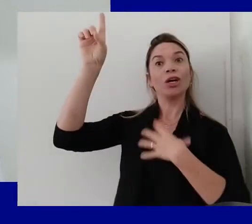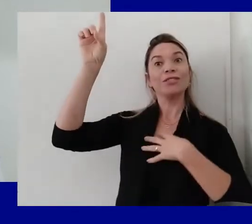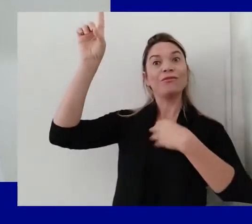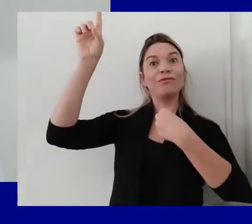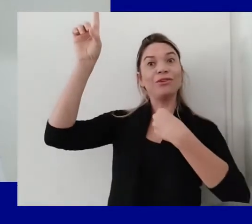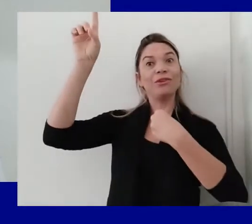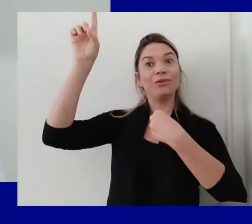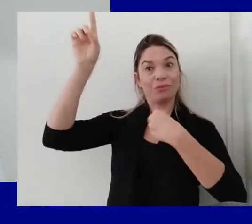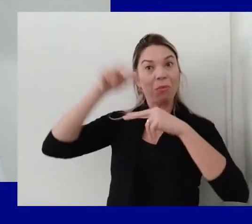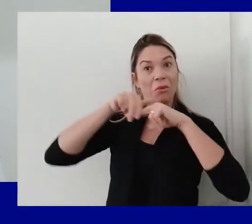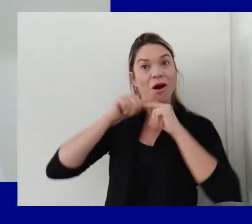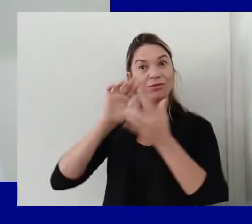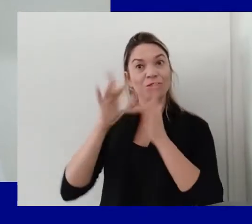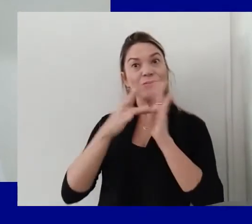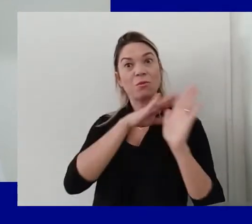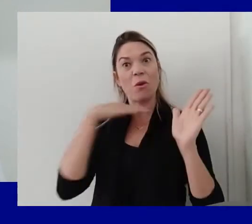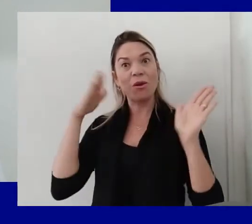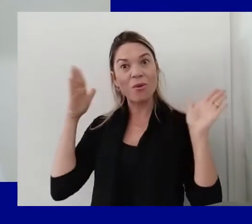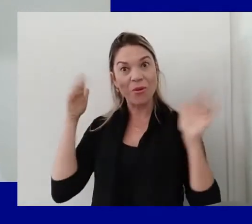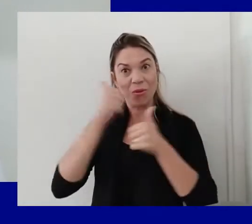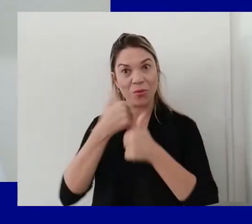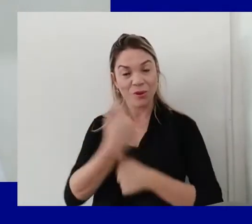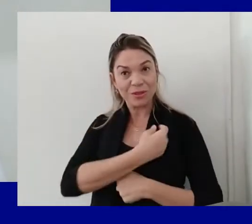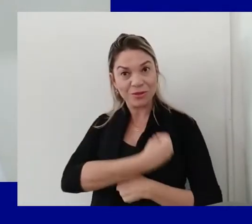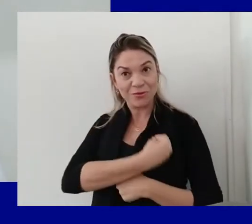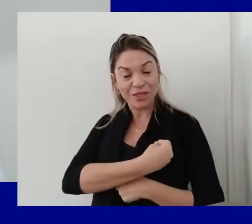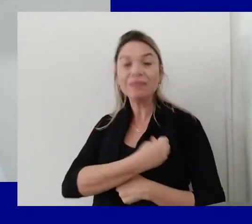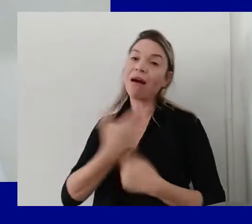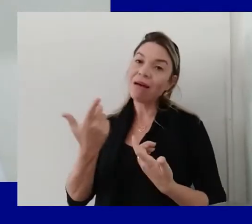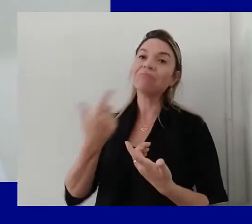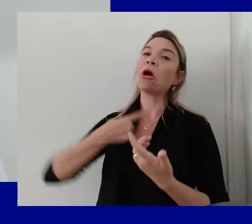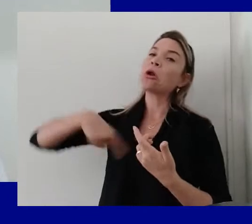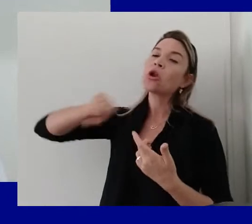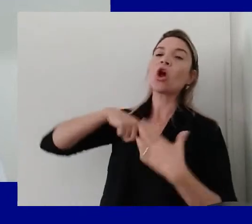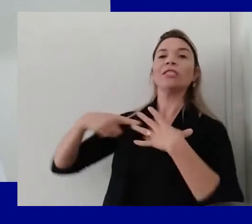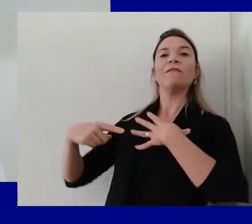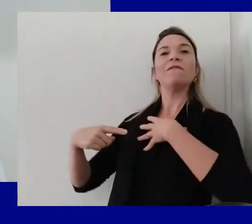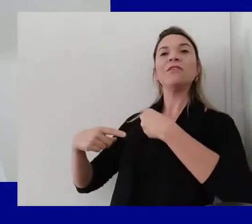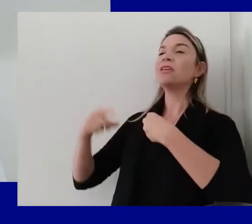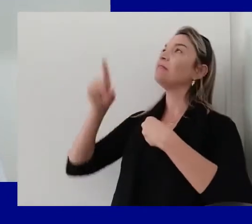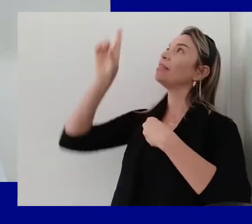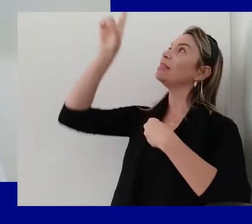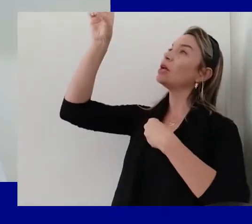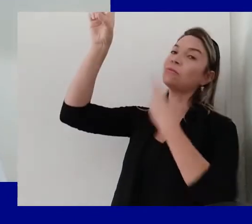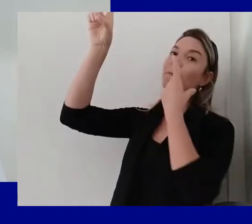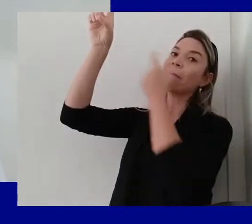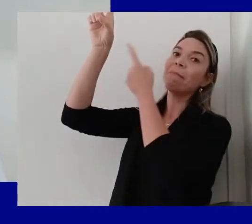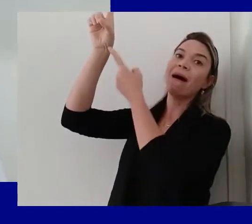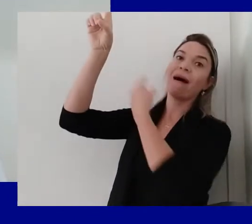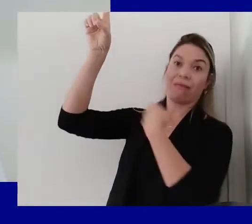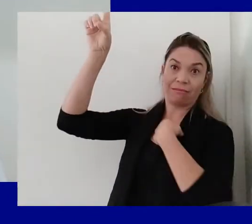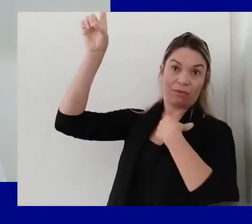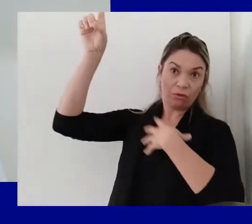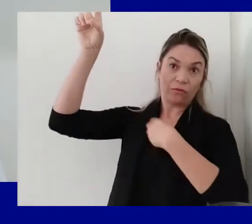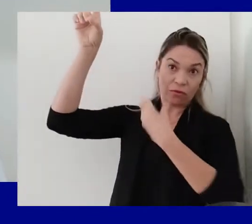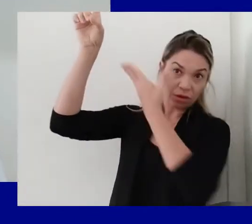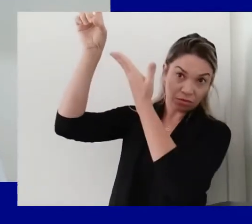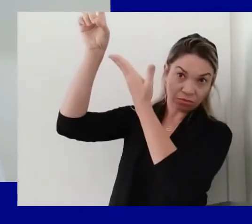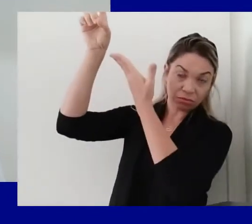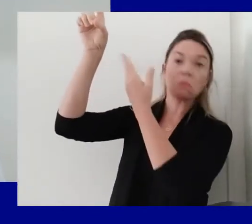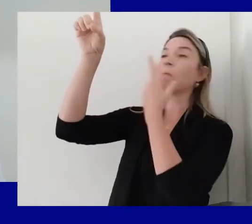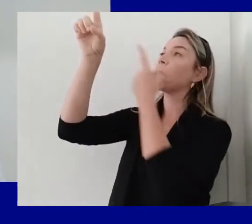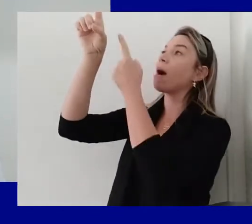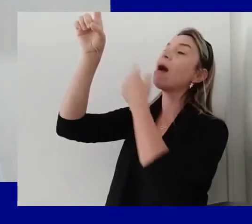nós filhos, conversarmos com o nosso Pai. Mas devemos levar em conta